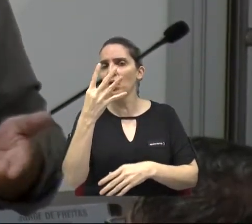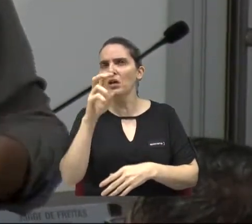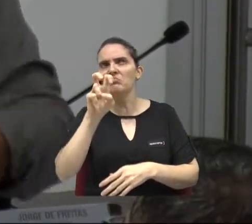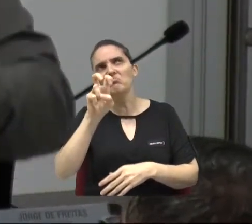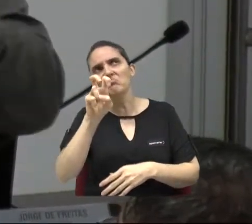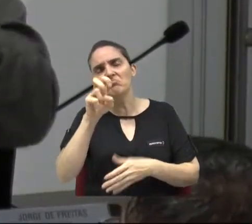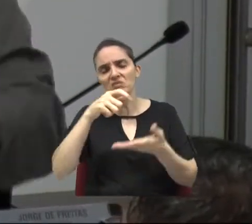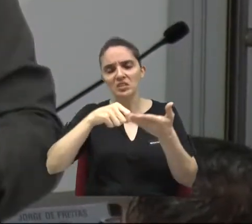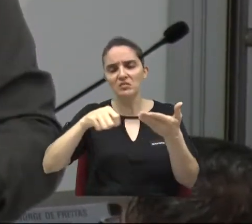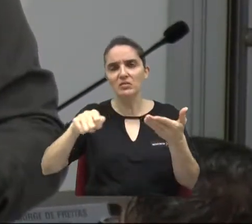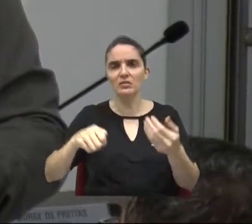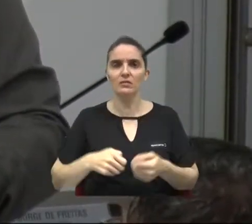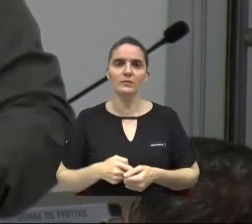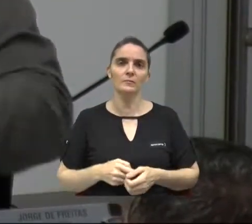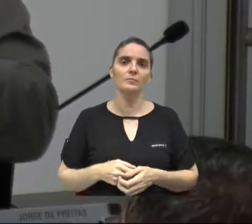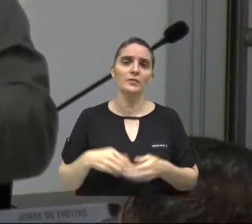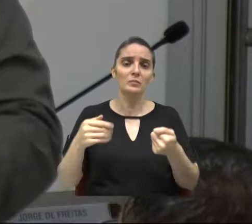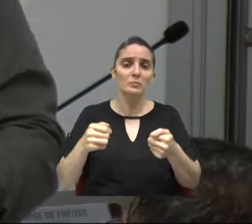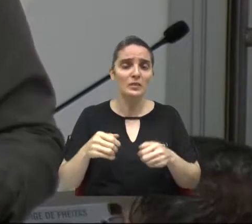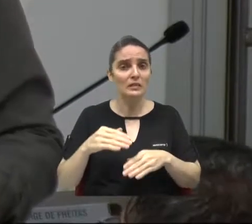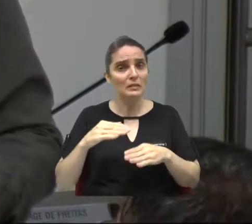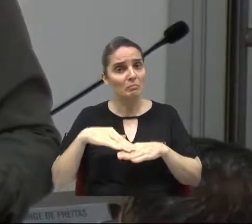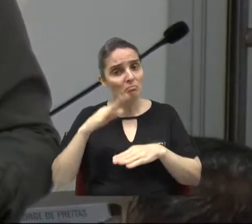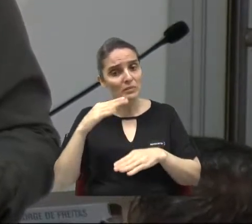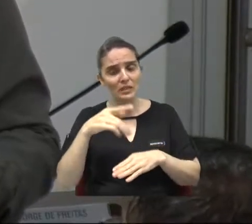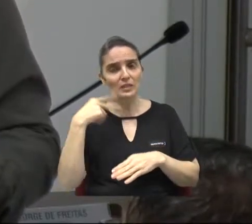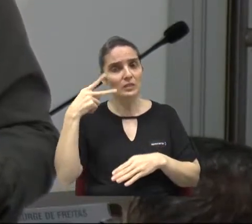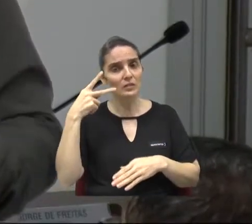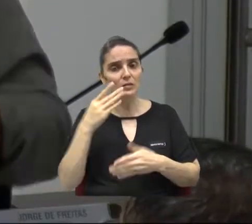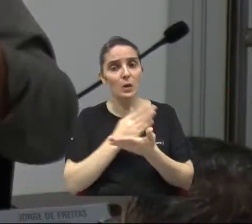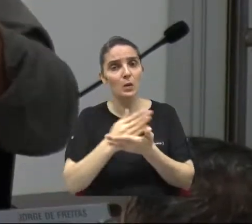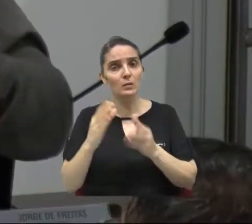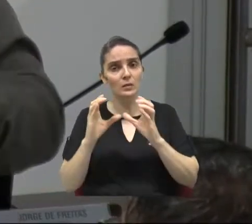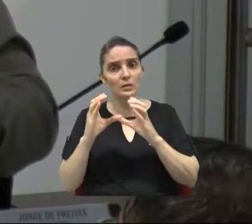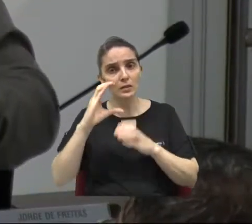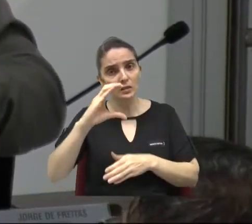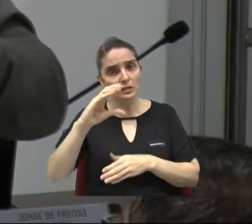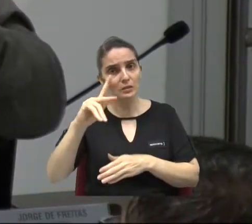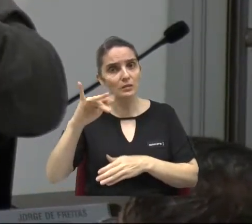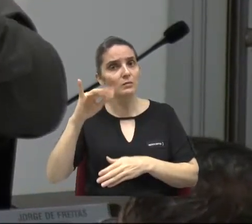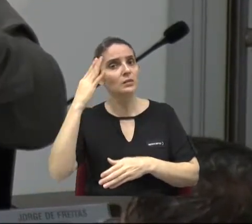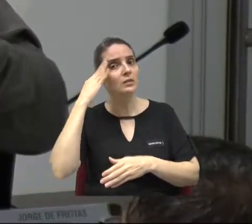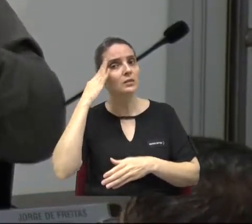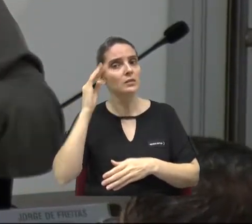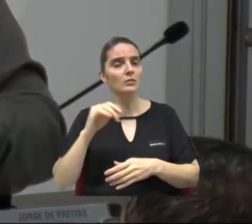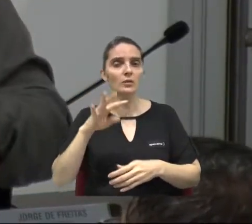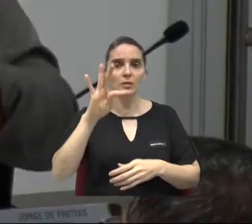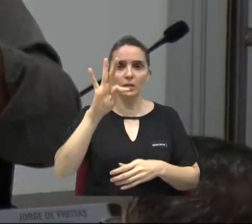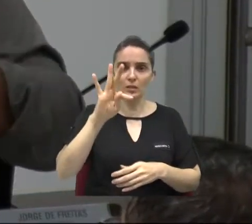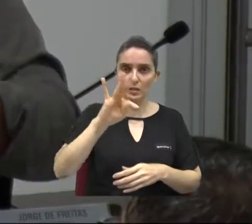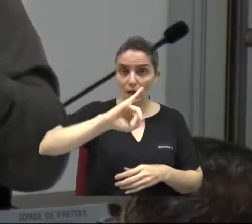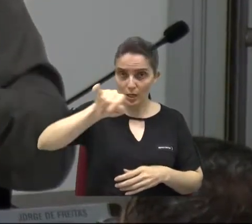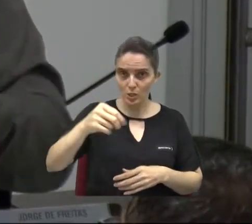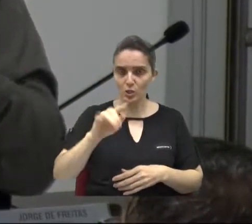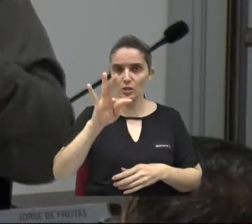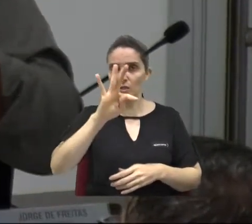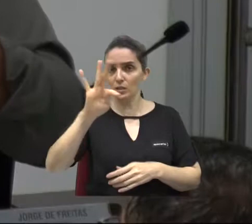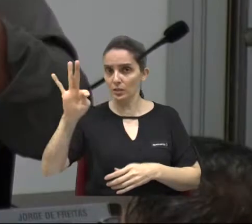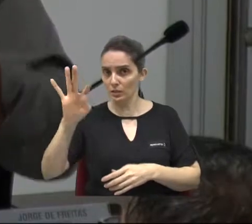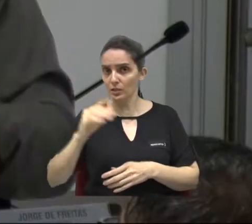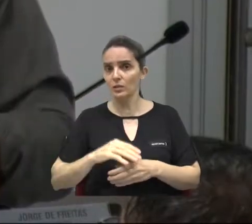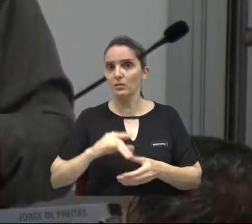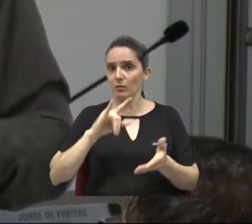3 assinaturas, a gente abre a CPI e vamos apurar essa intervenção, visto que a JTP disse que o contrato dela ainda